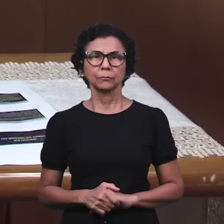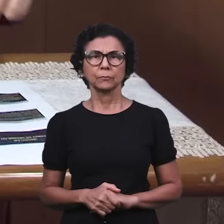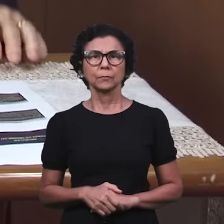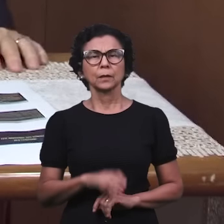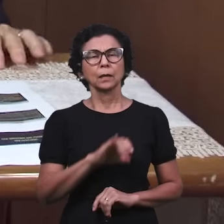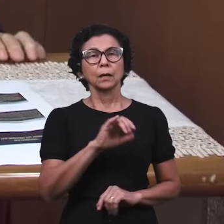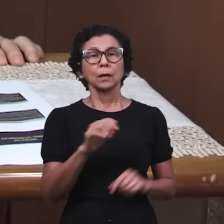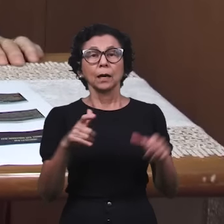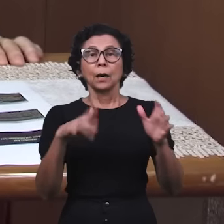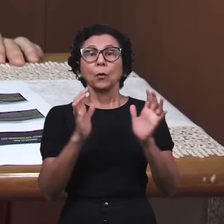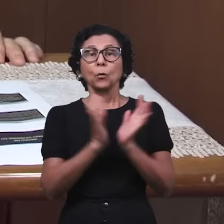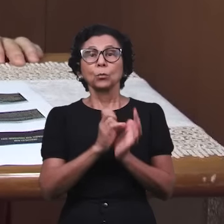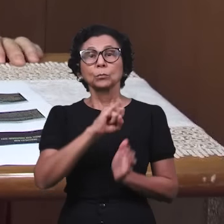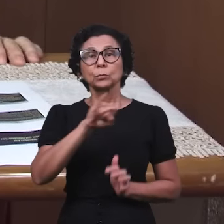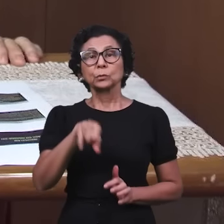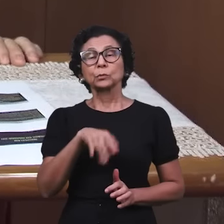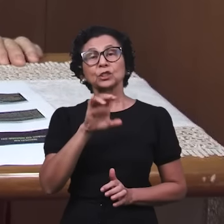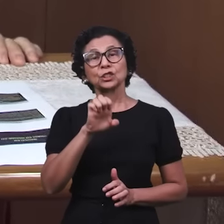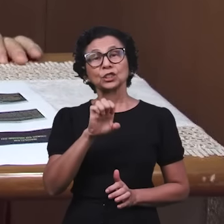tirava os jebuseus de lá.